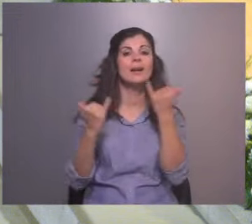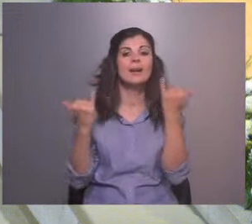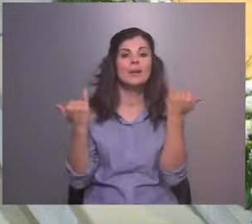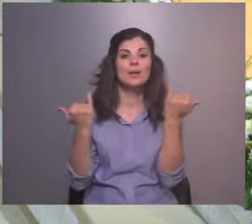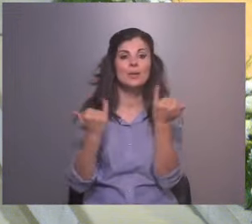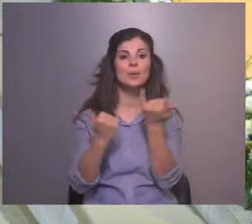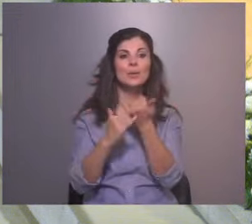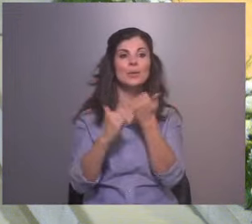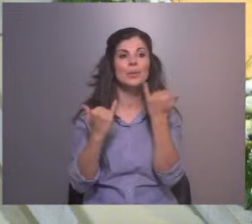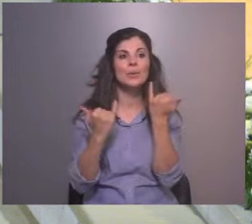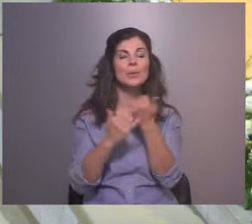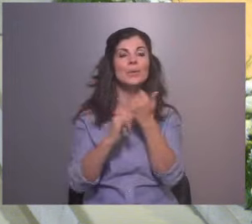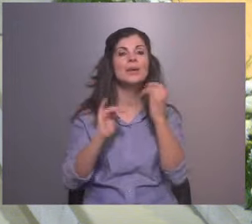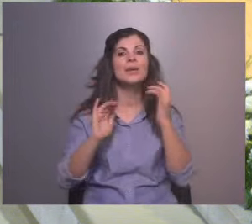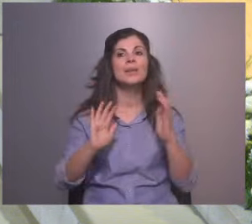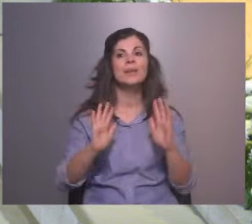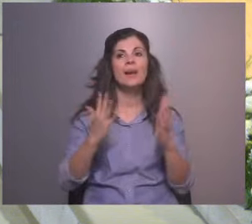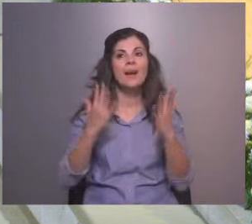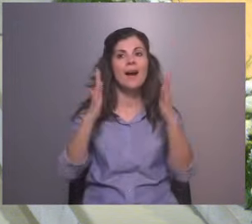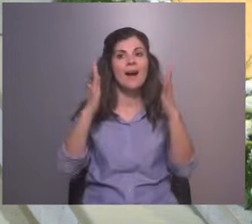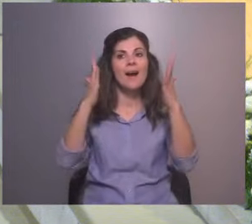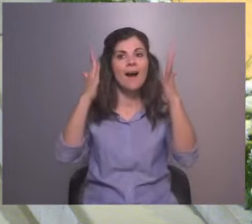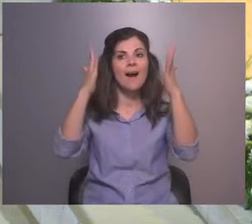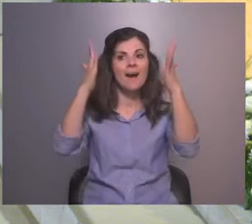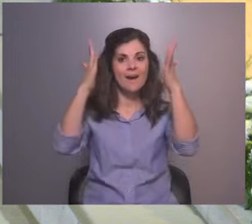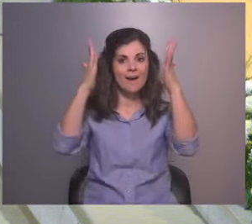Aleluia,